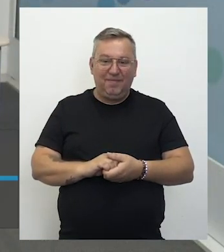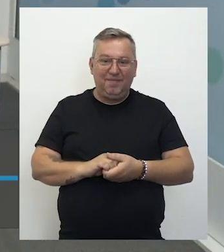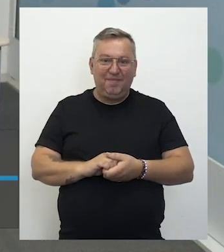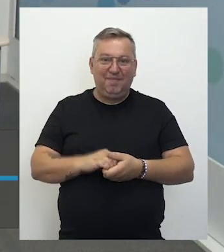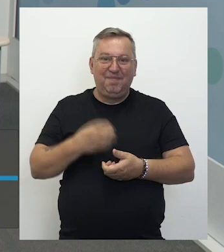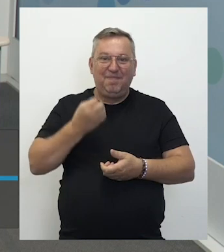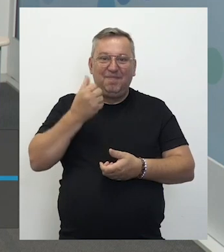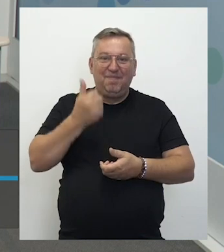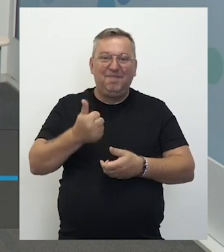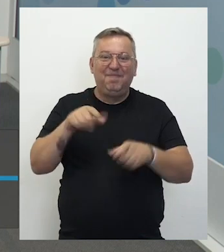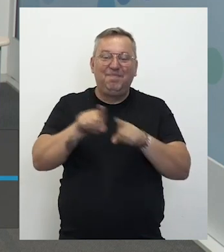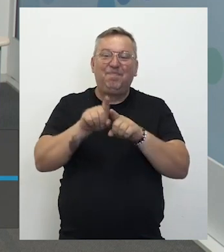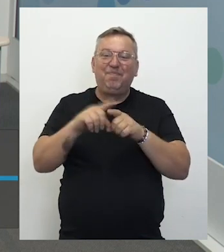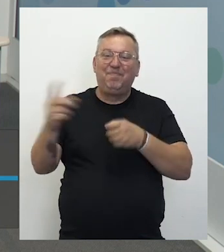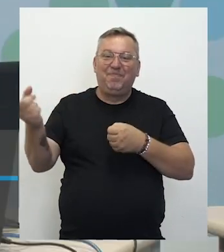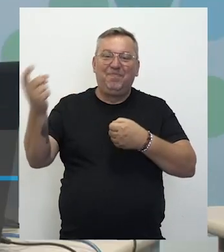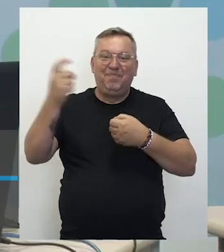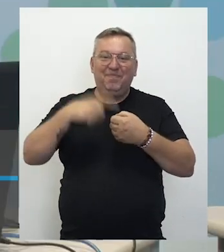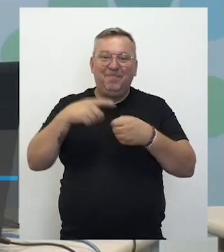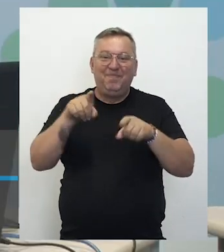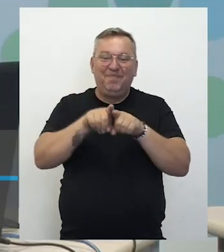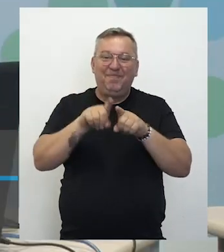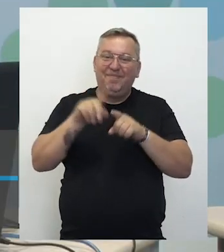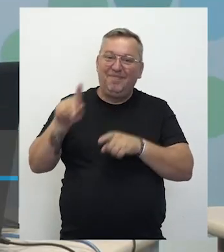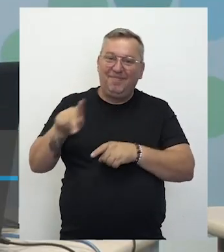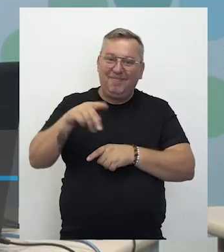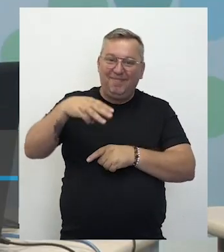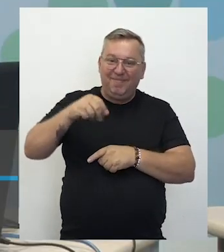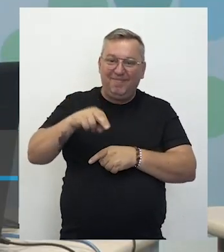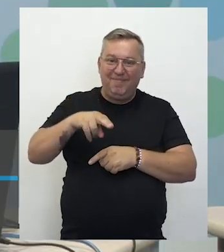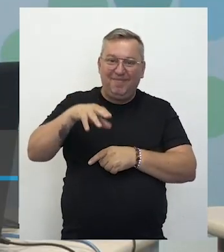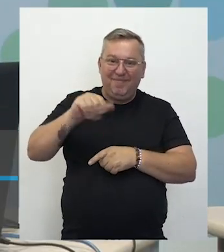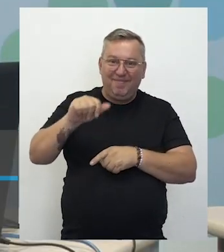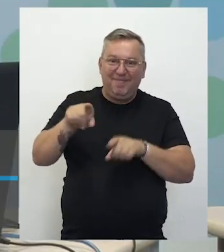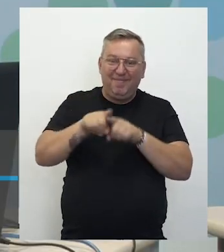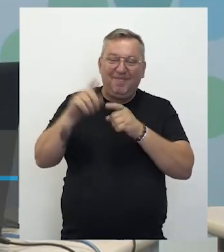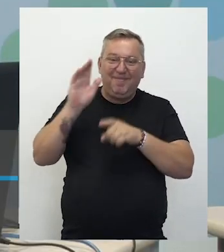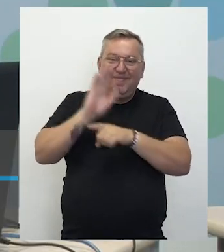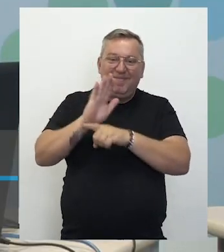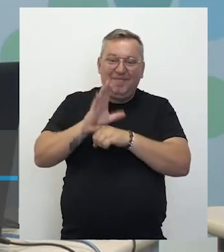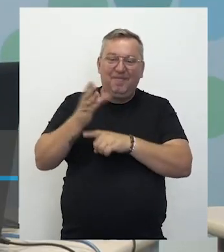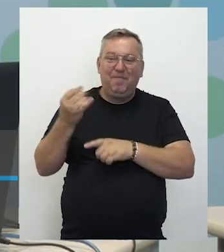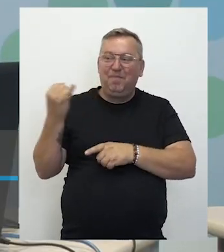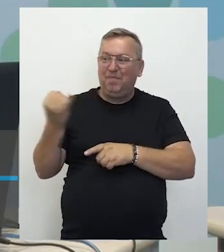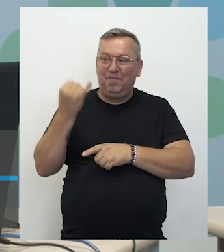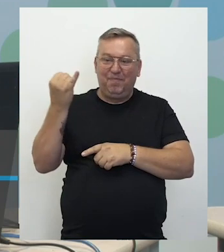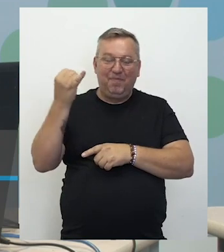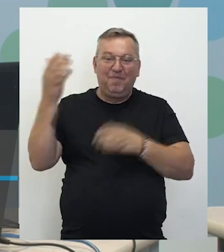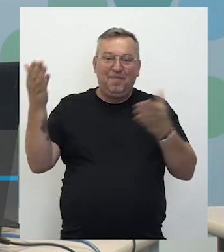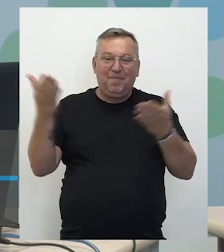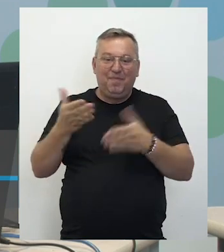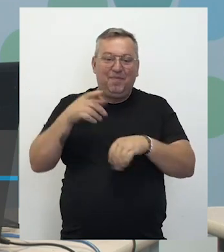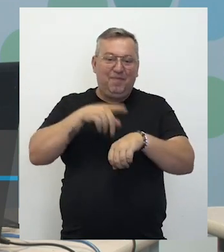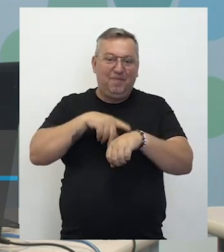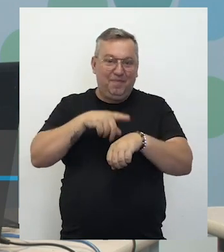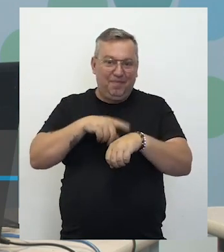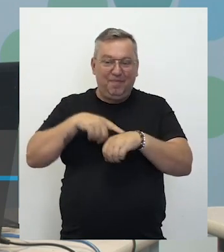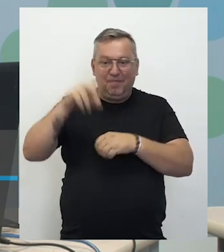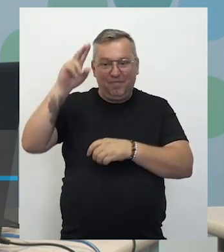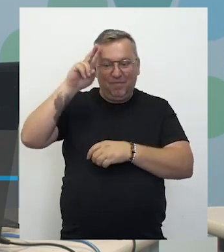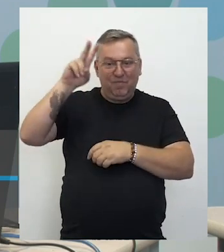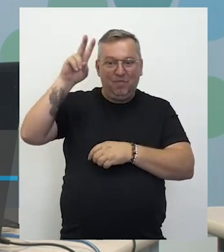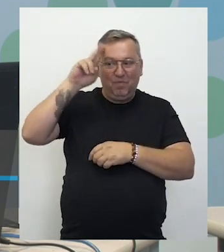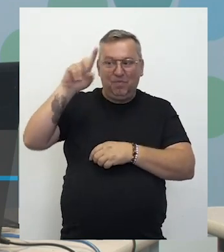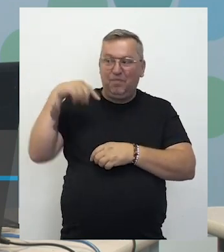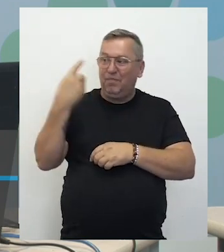Muito bem, estamos de volta. A professora Mariana trouxe uma contribuição muito importante para esse momento de retomada, né?